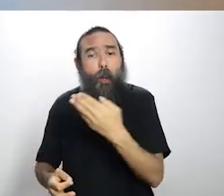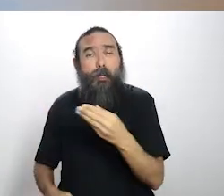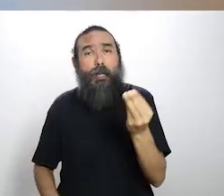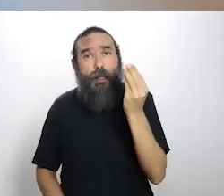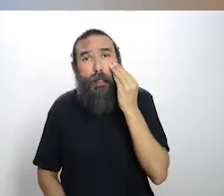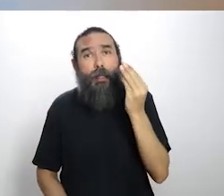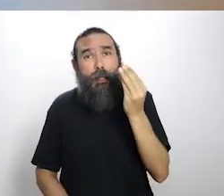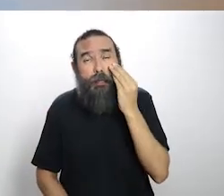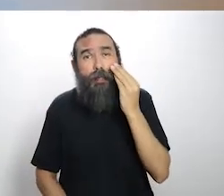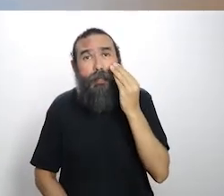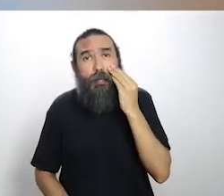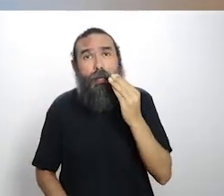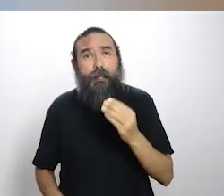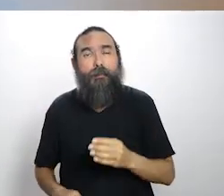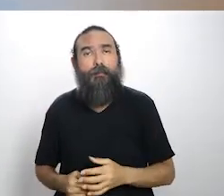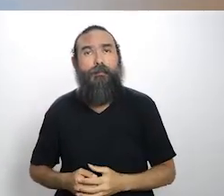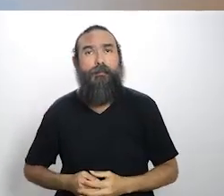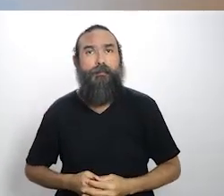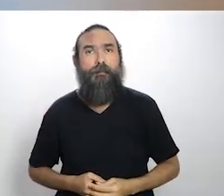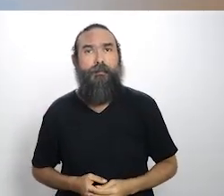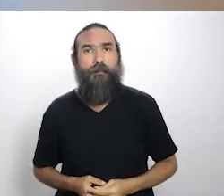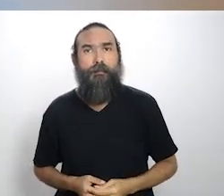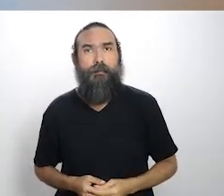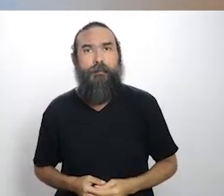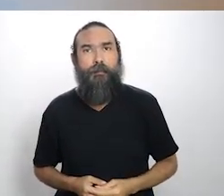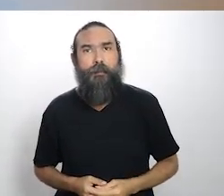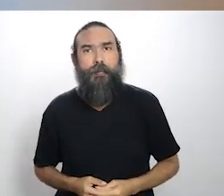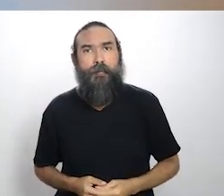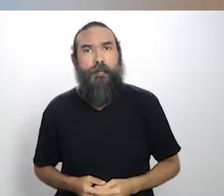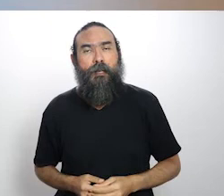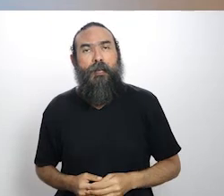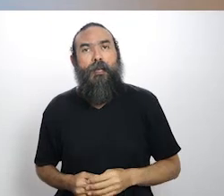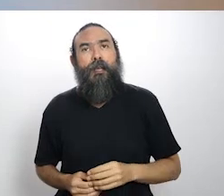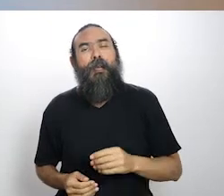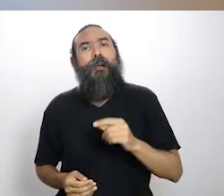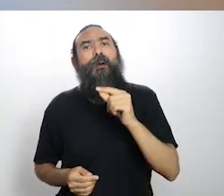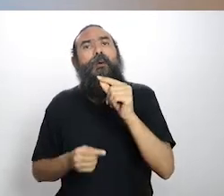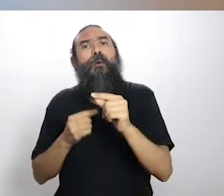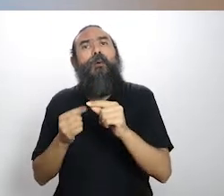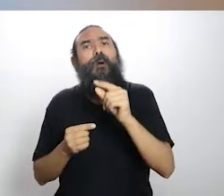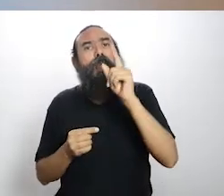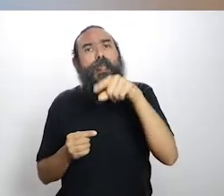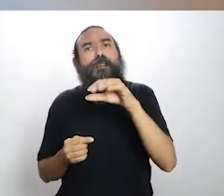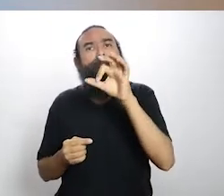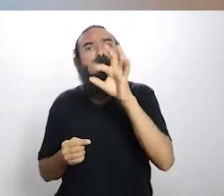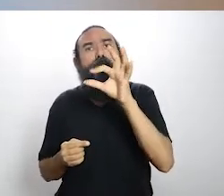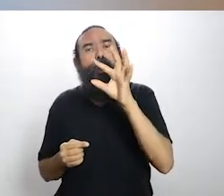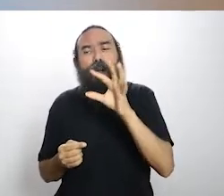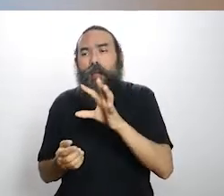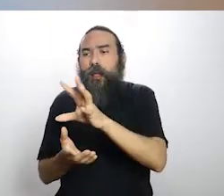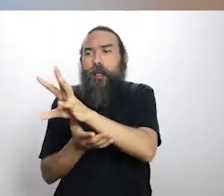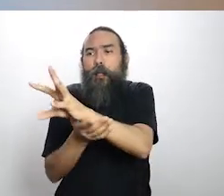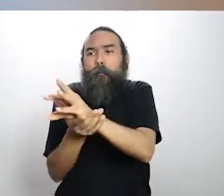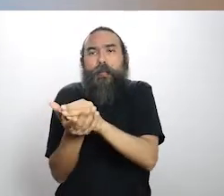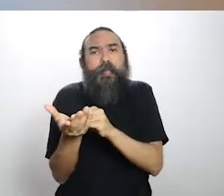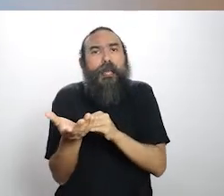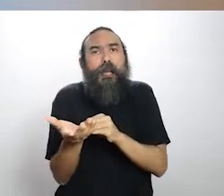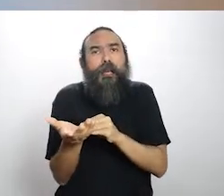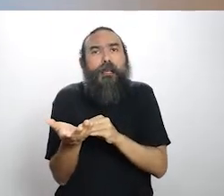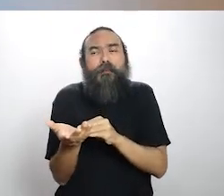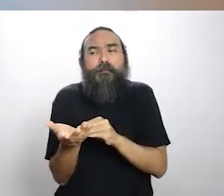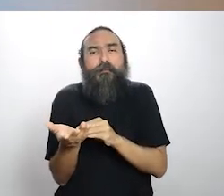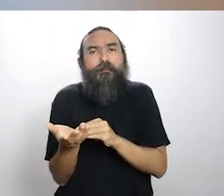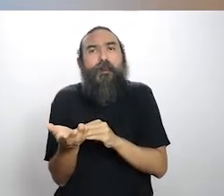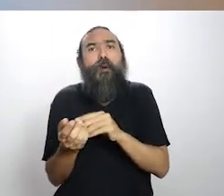é uma reprodução disso. O que que a gente traz de diferente? De